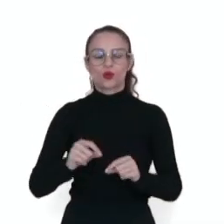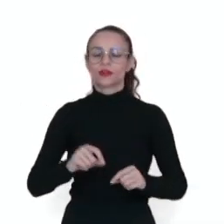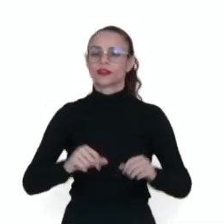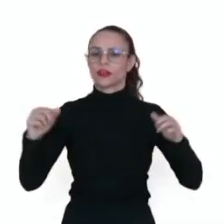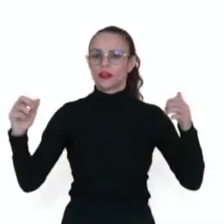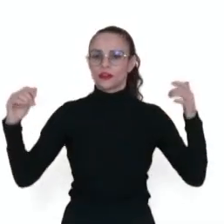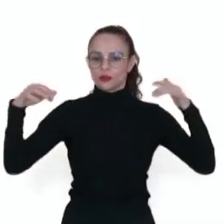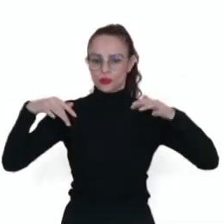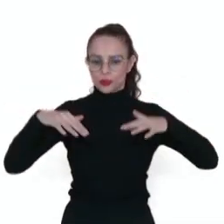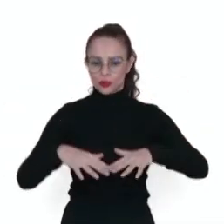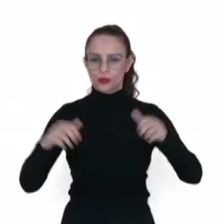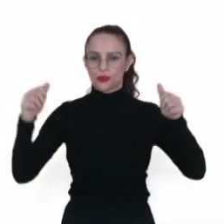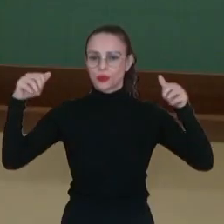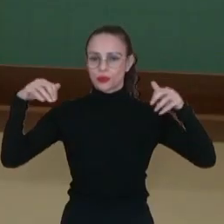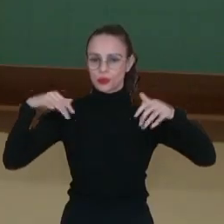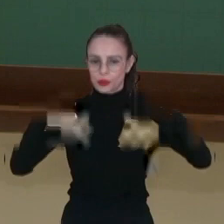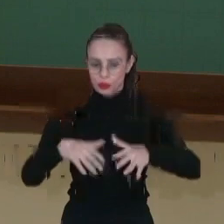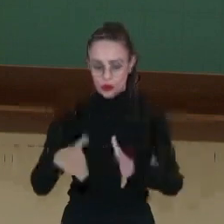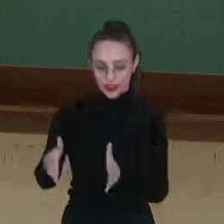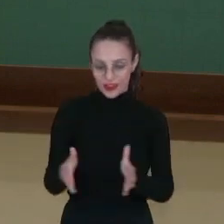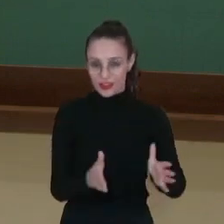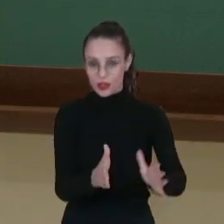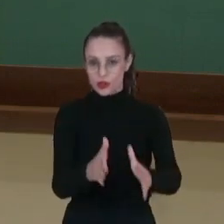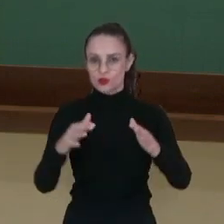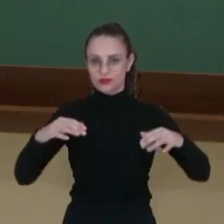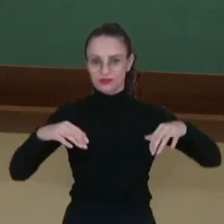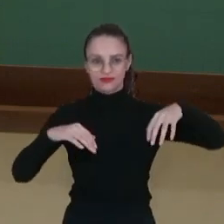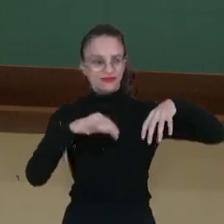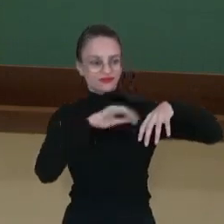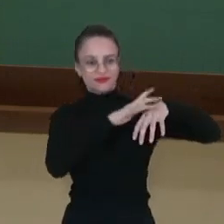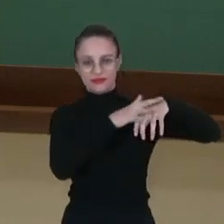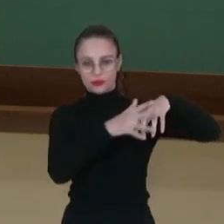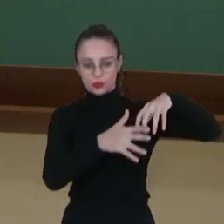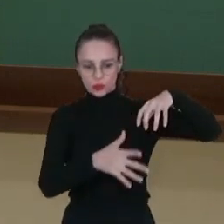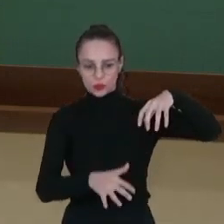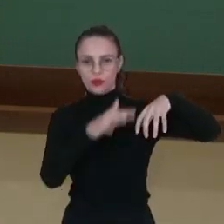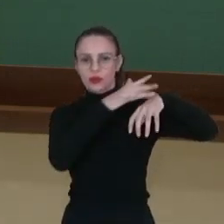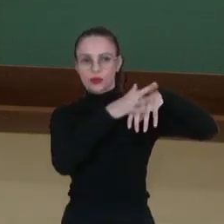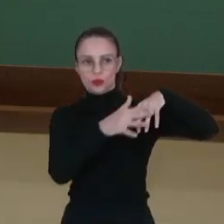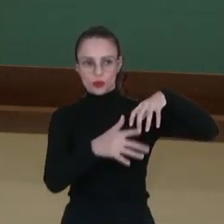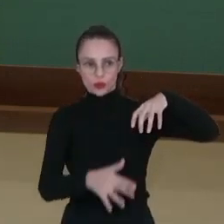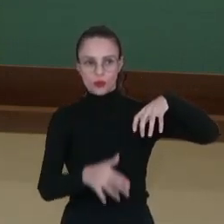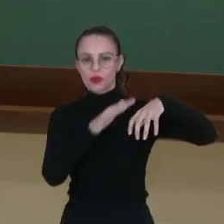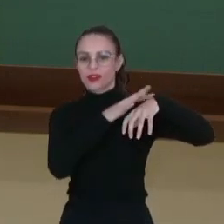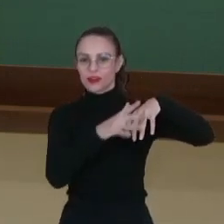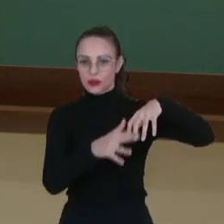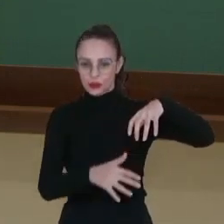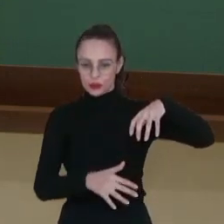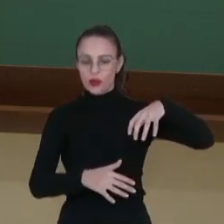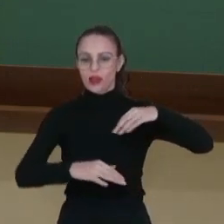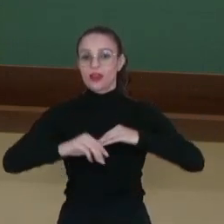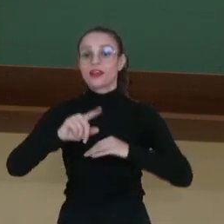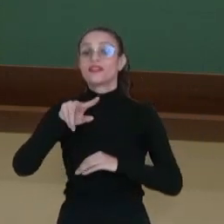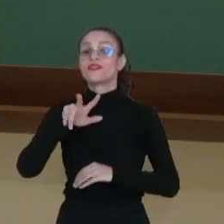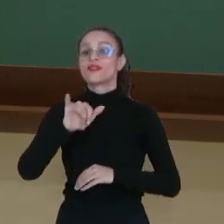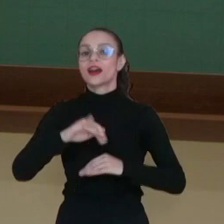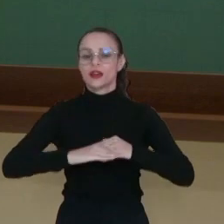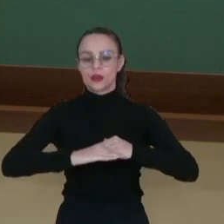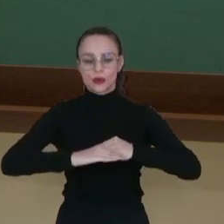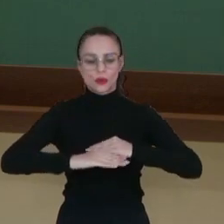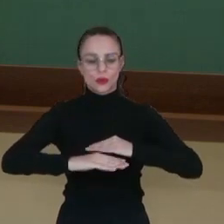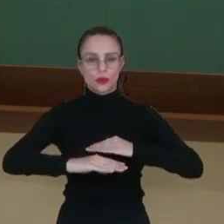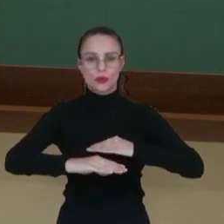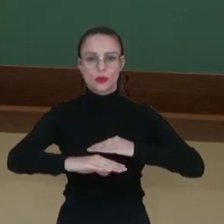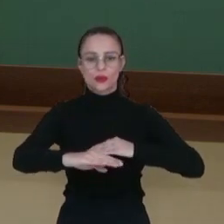e depositados no fundo do rio, né? Isso vai tornando ele um rio mais raso, mais propício